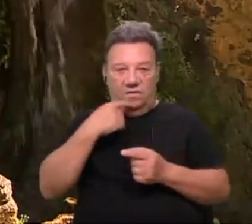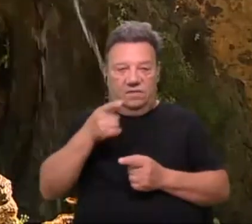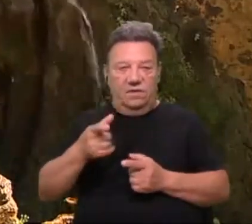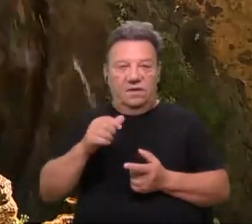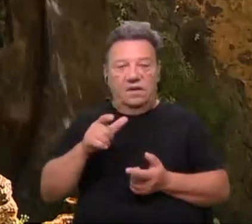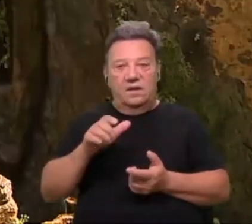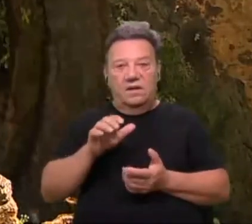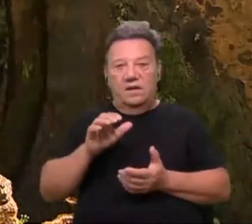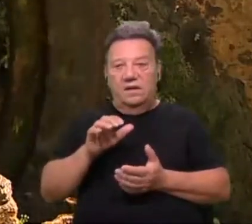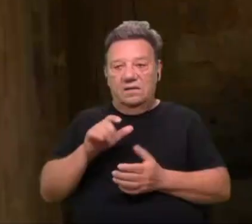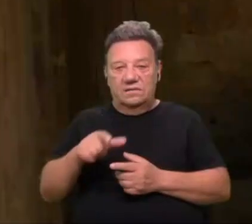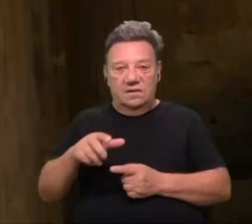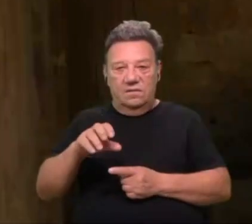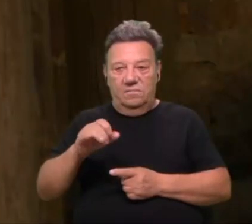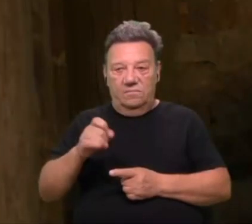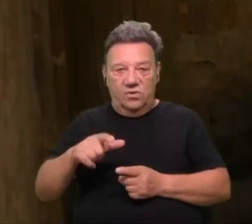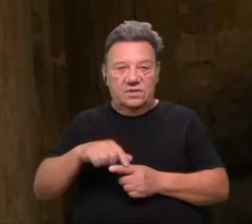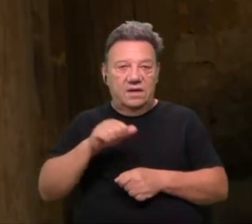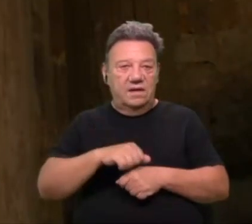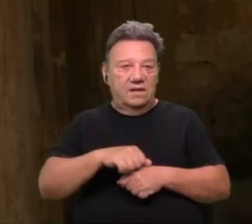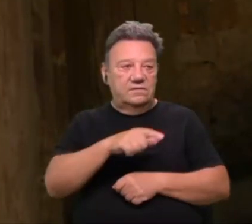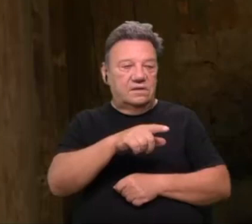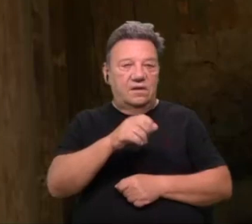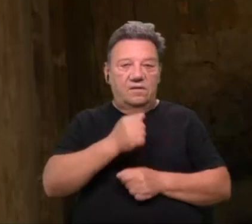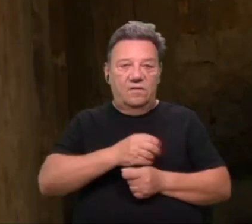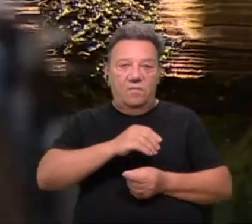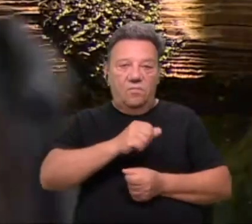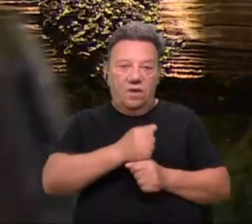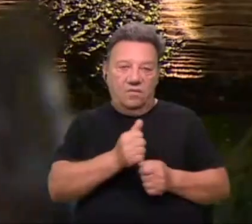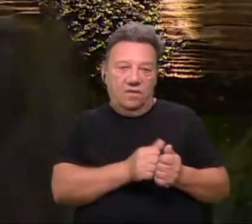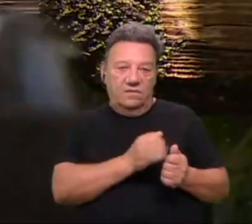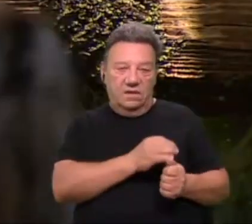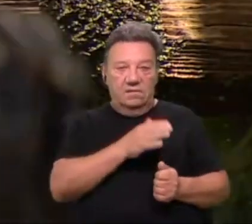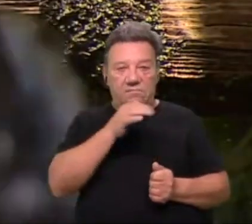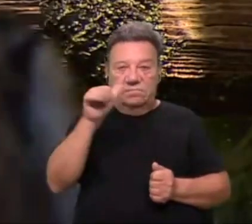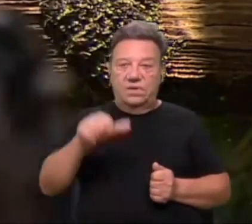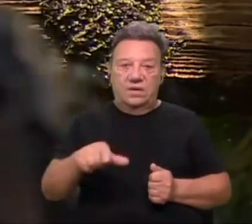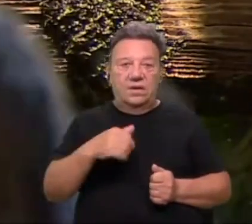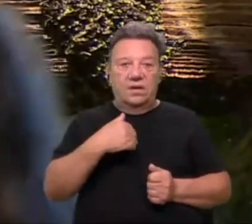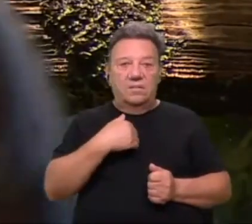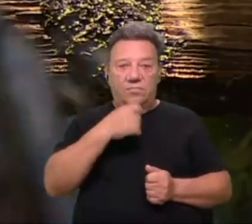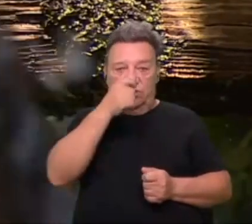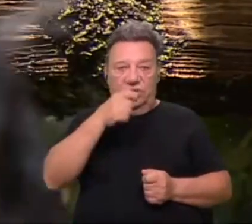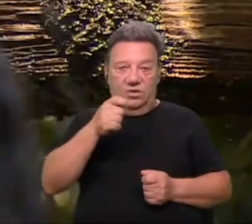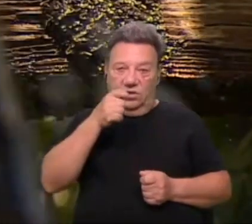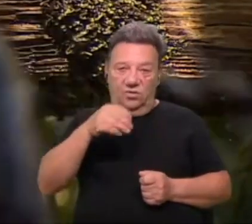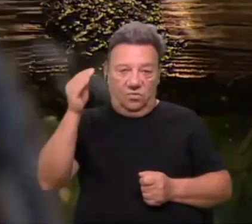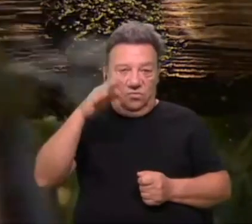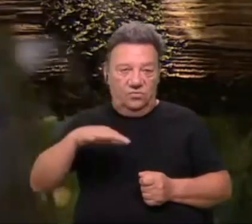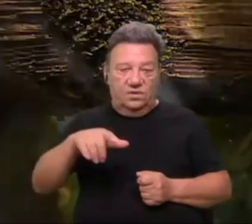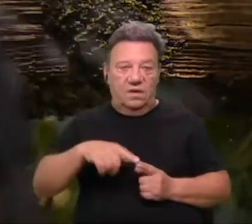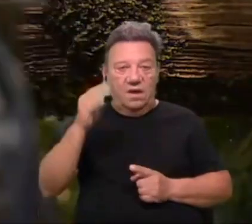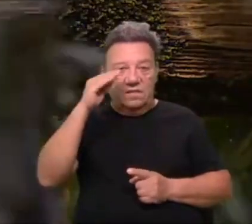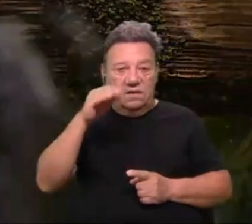e casa de moleiros adjacentes é assim que é descrita esta propriedade rústica na aldeia de